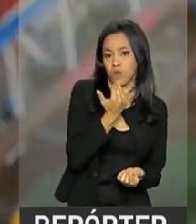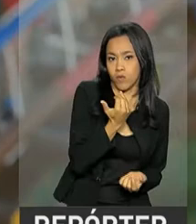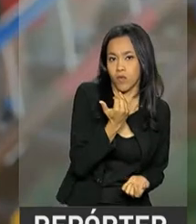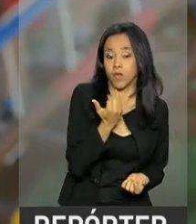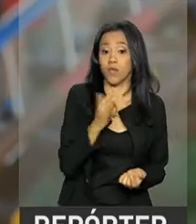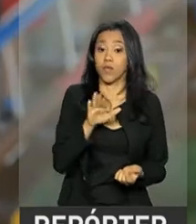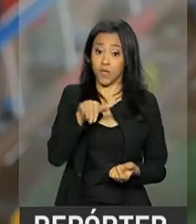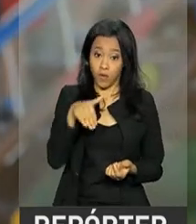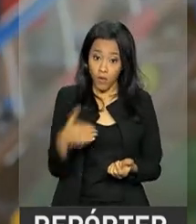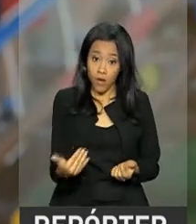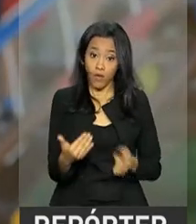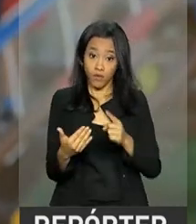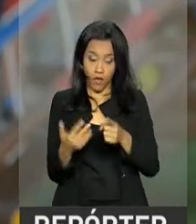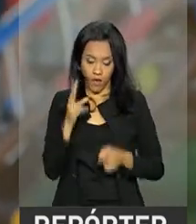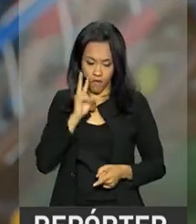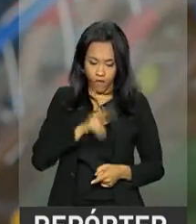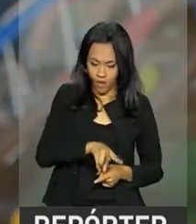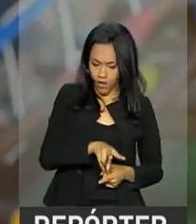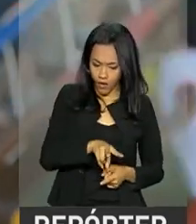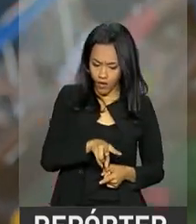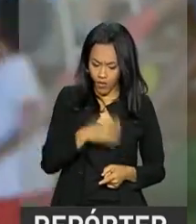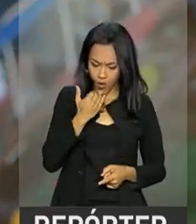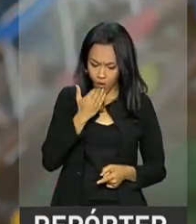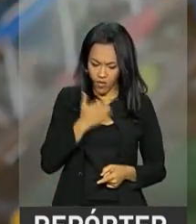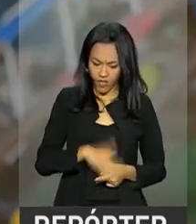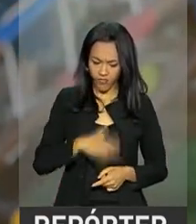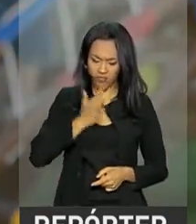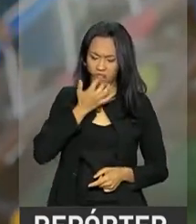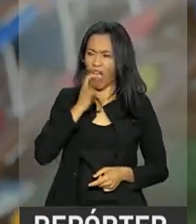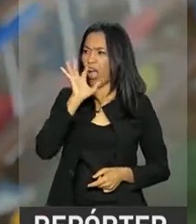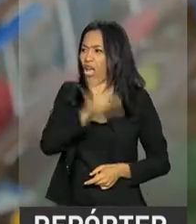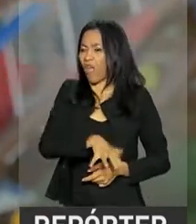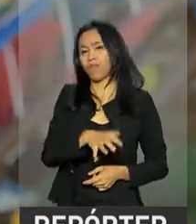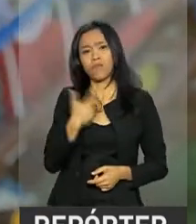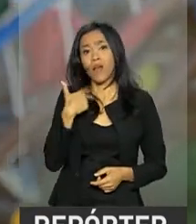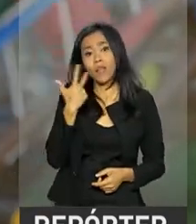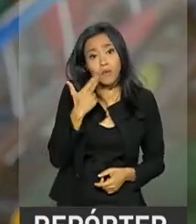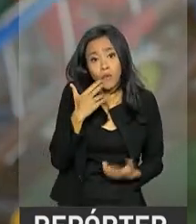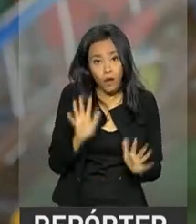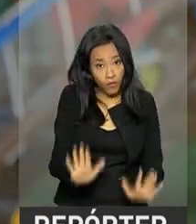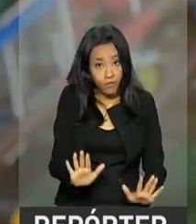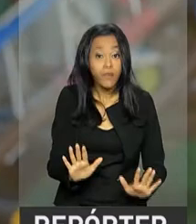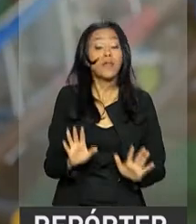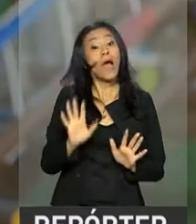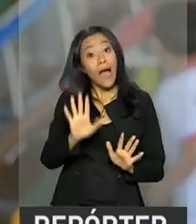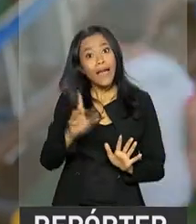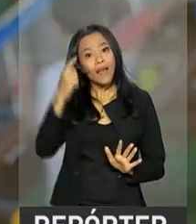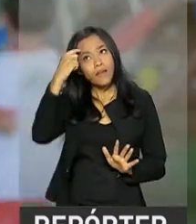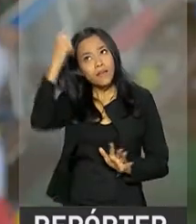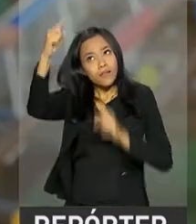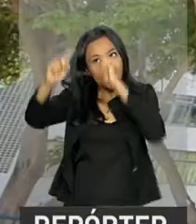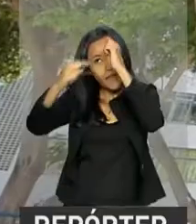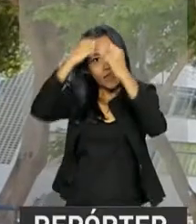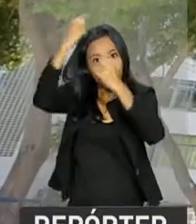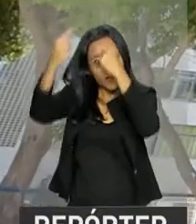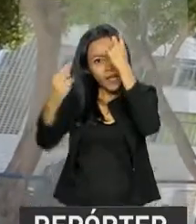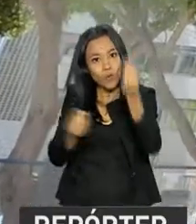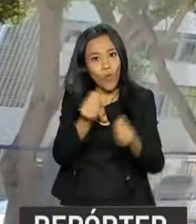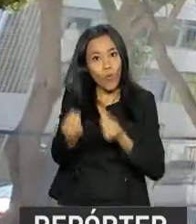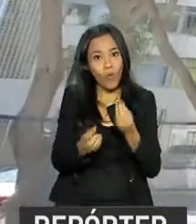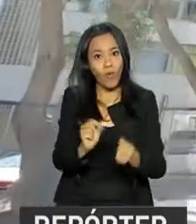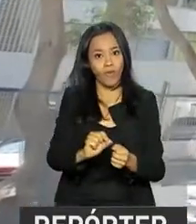ela não vai olhar pra cá pra comida muitas vezes não vai gostar isso é natural é aí que entra a nossa criatividade né